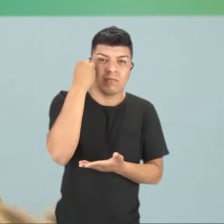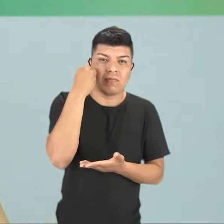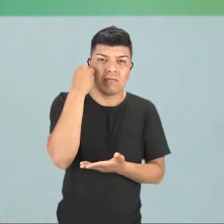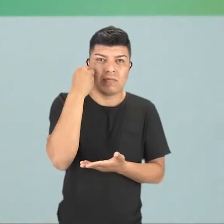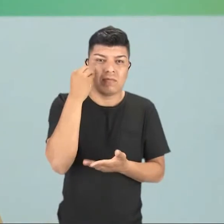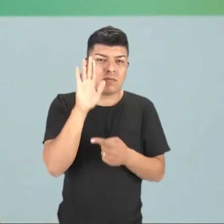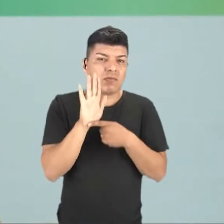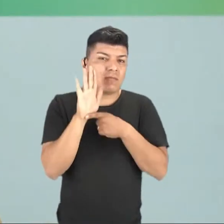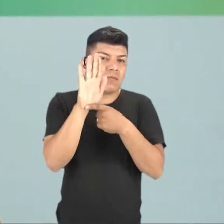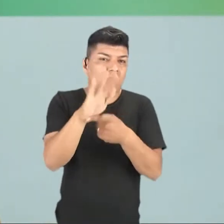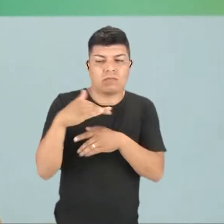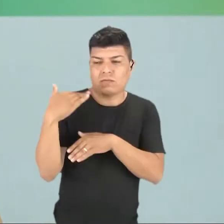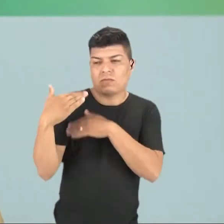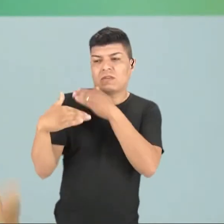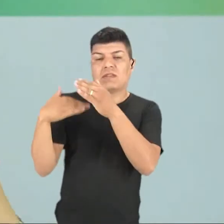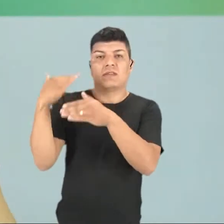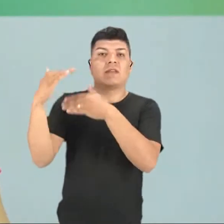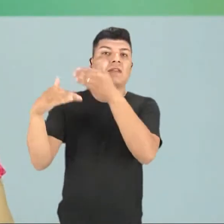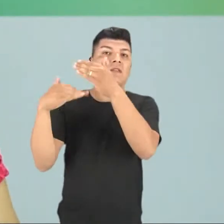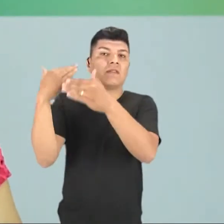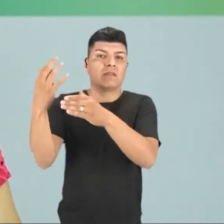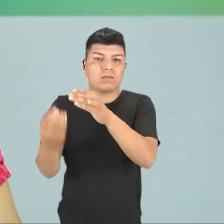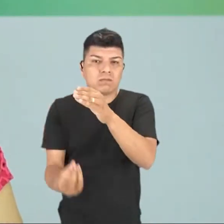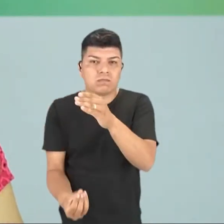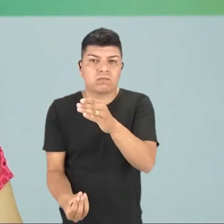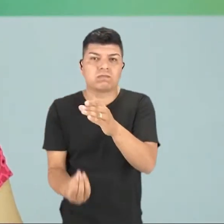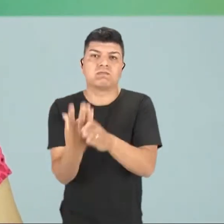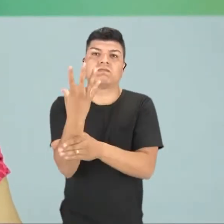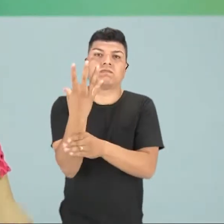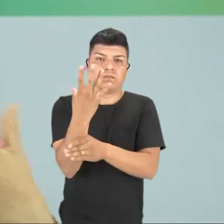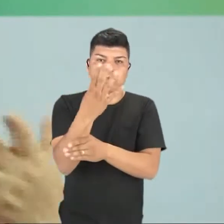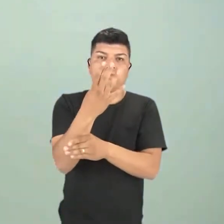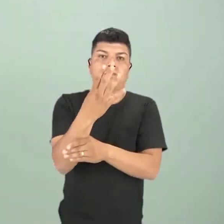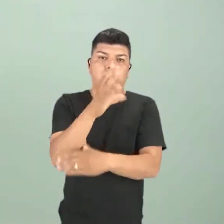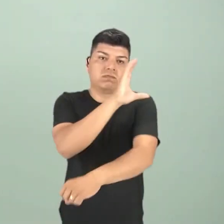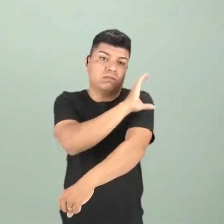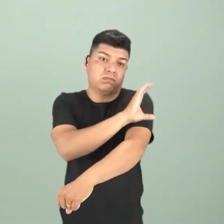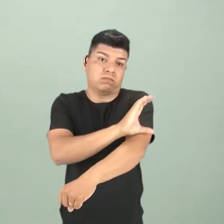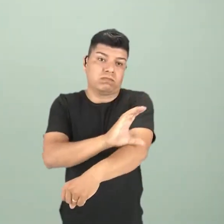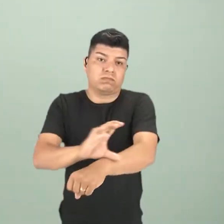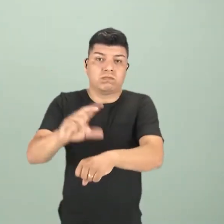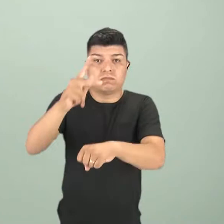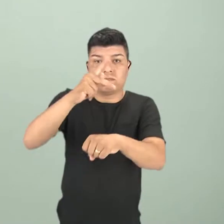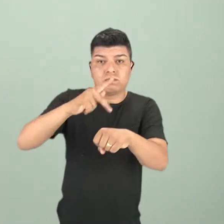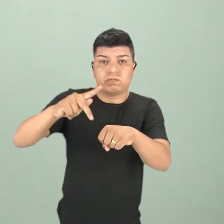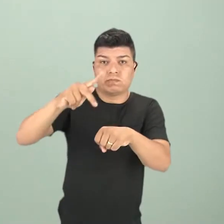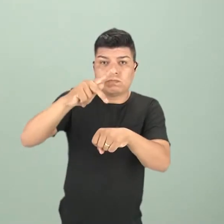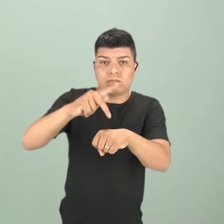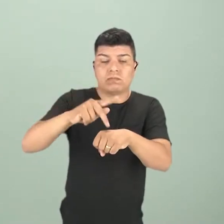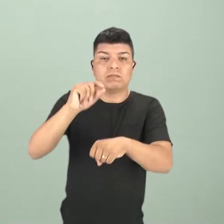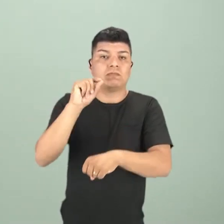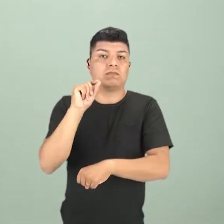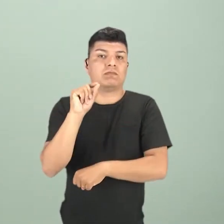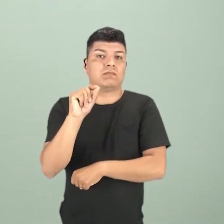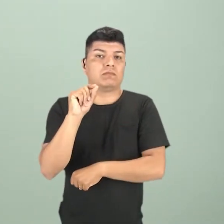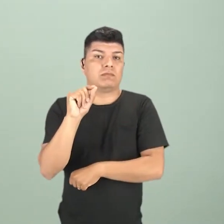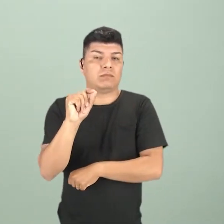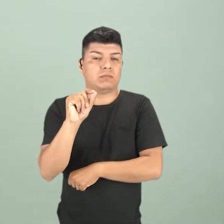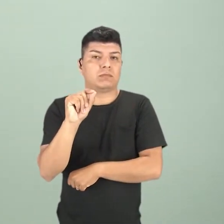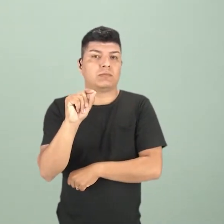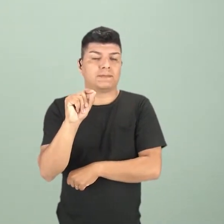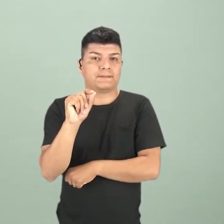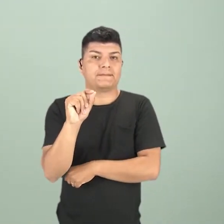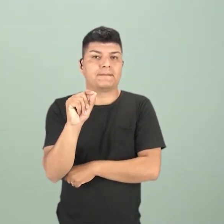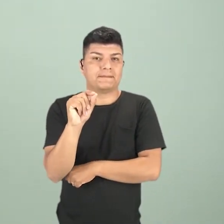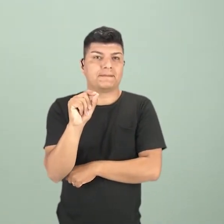experimentação ajudou no processo de evolução cultural dos países que vamos dizer,